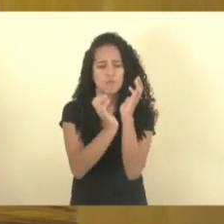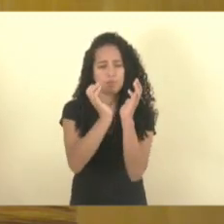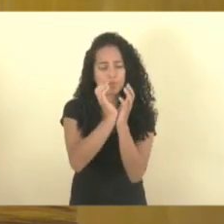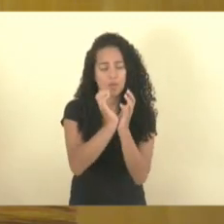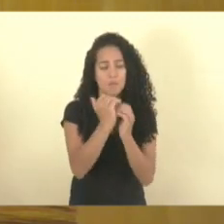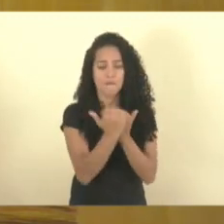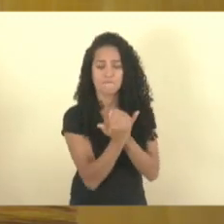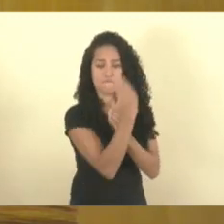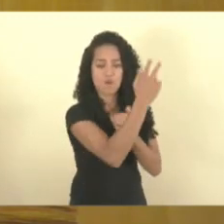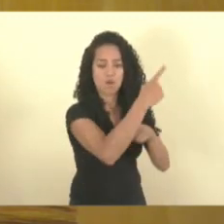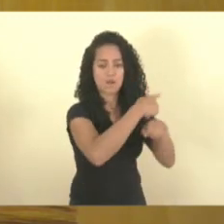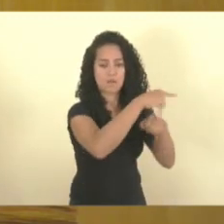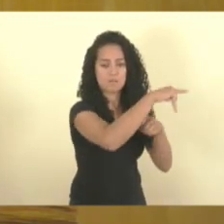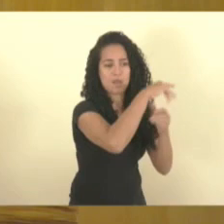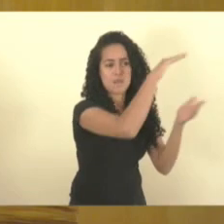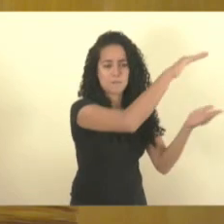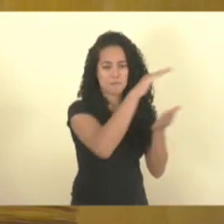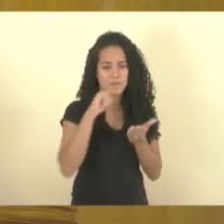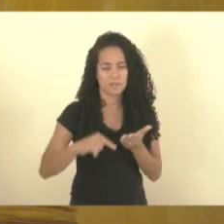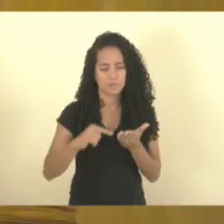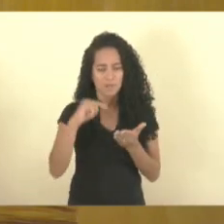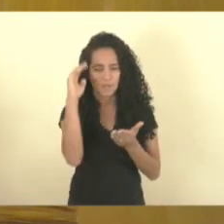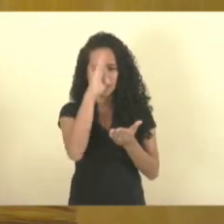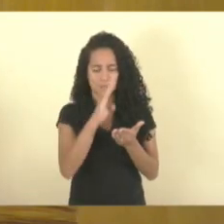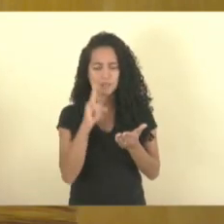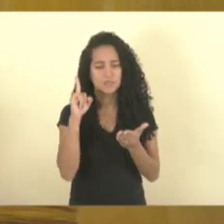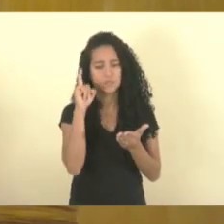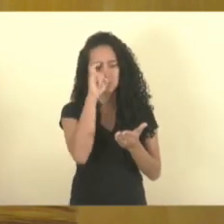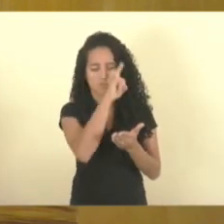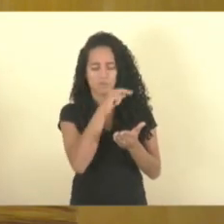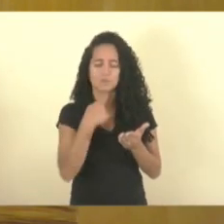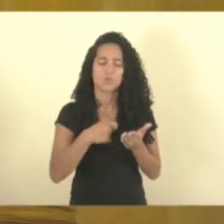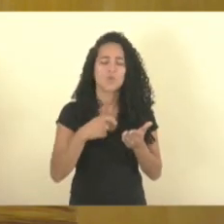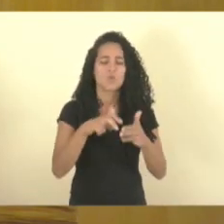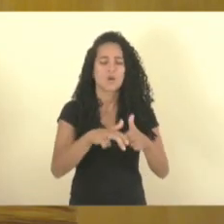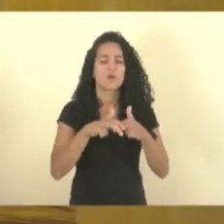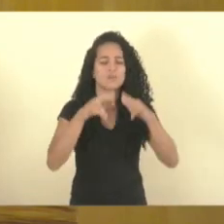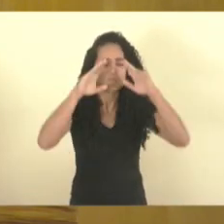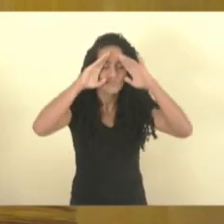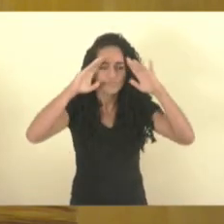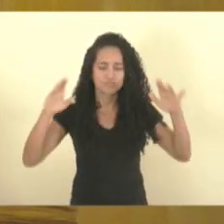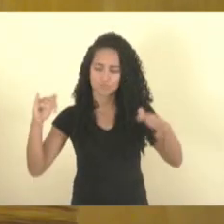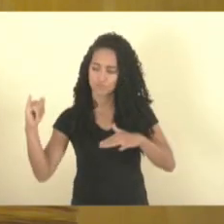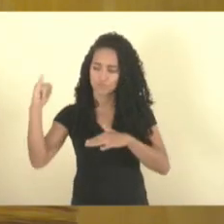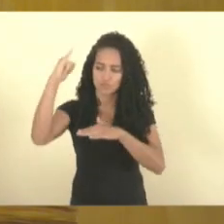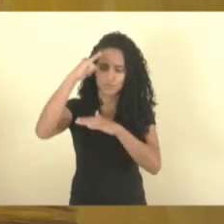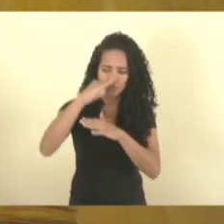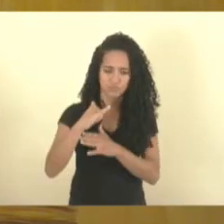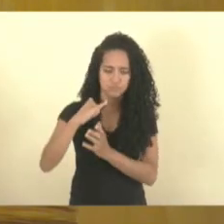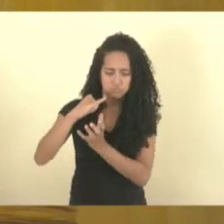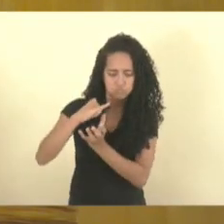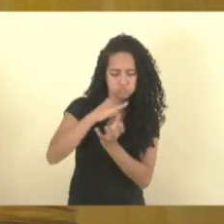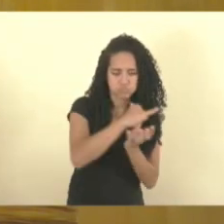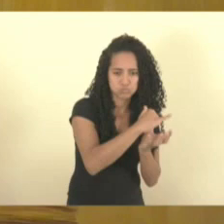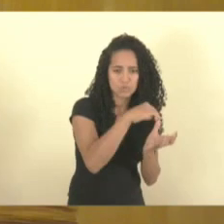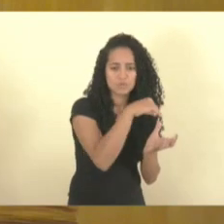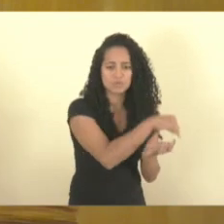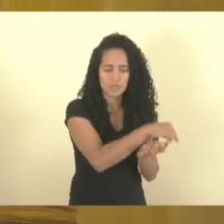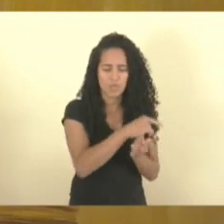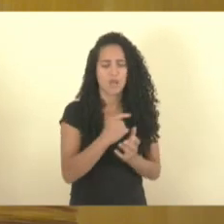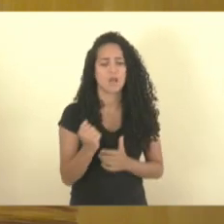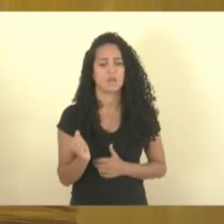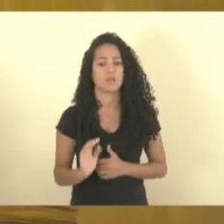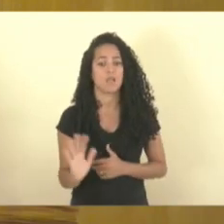no país e o desembaraço no porto aeroporto, nos aeroportos. A logística que atinge ainda é muito